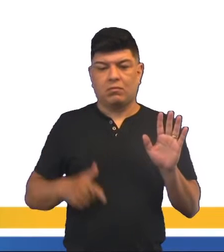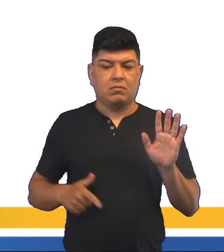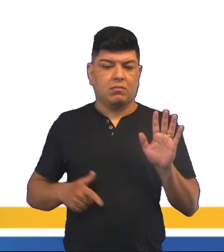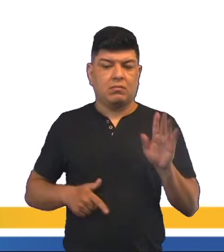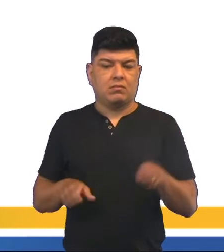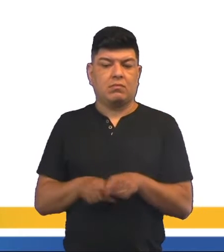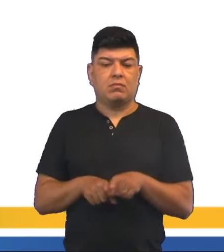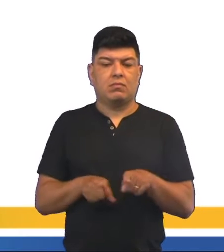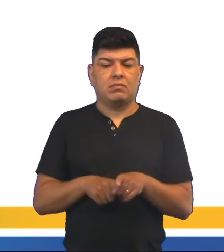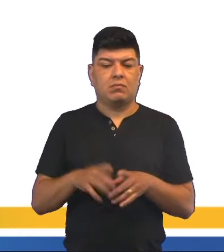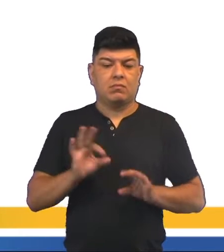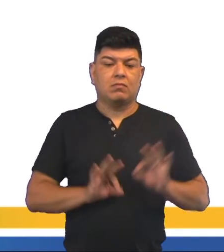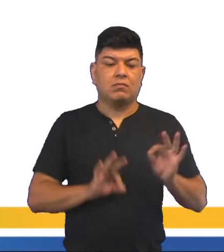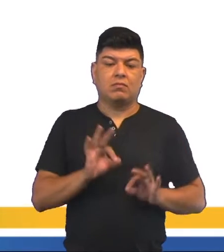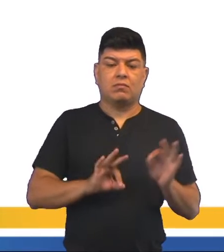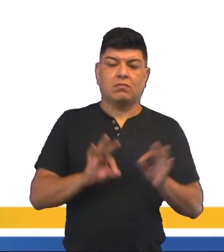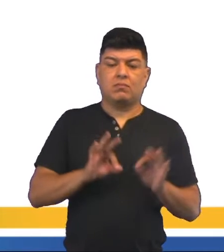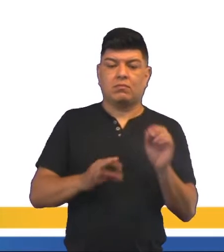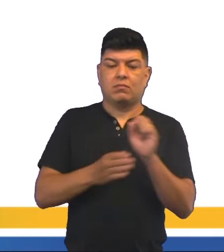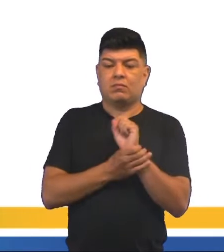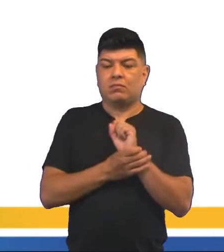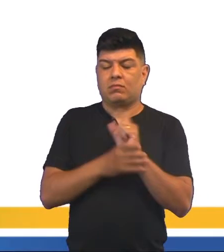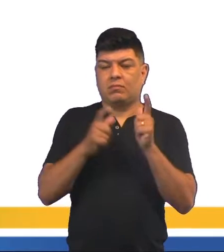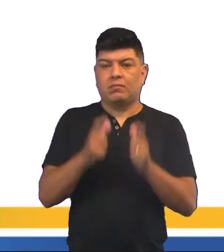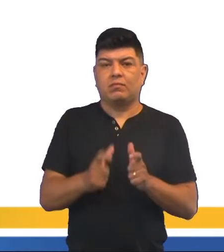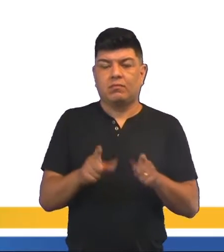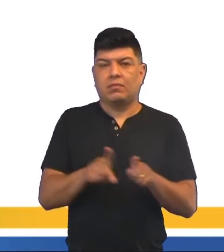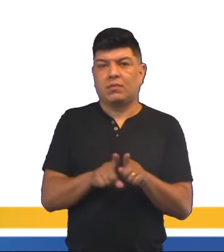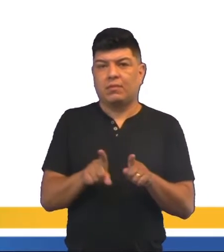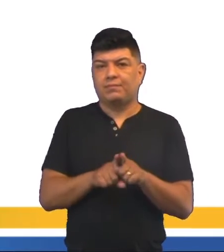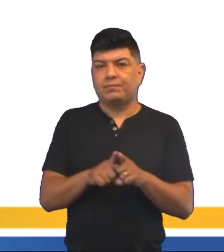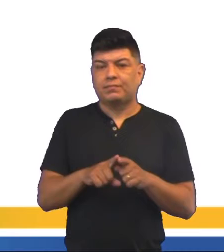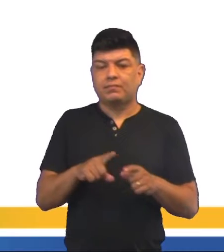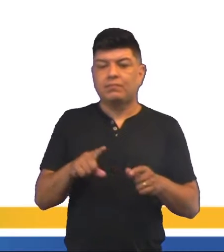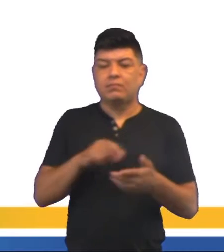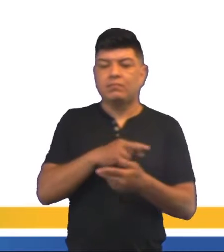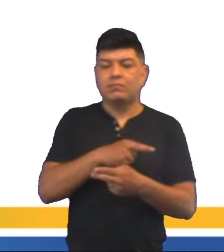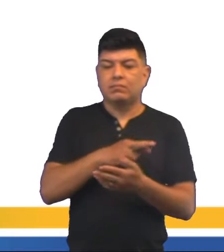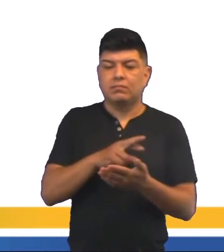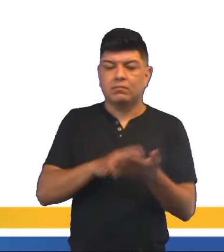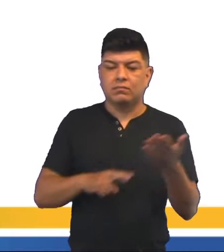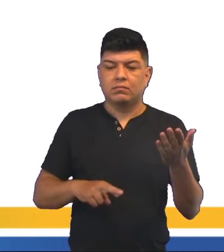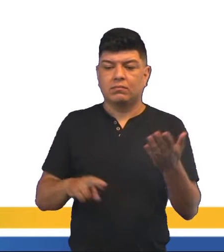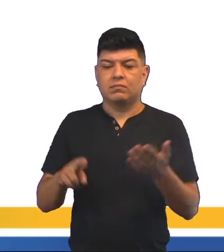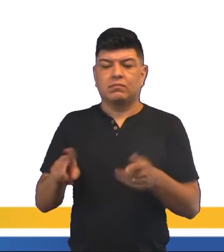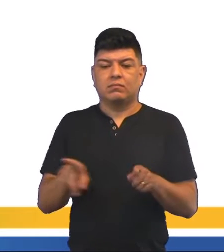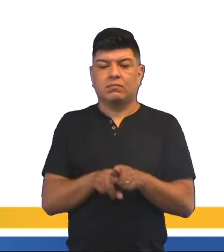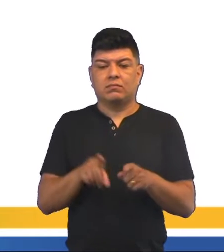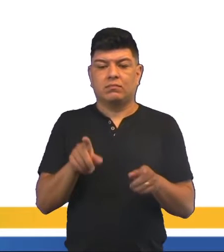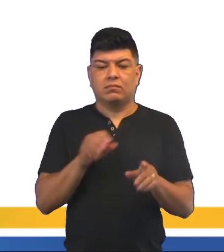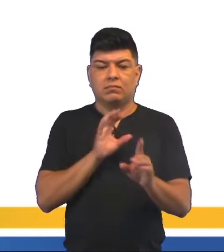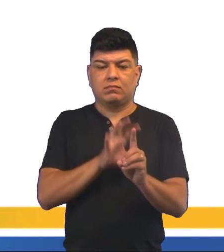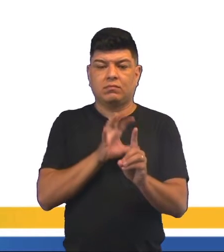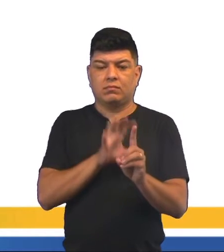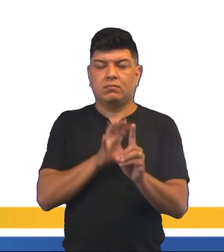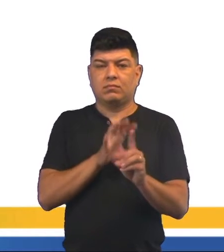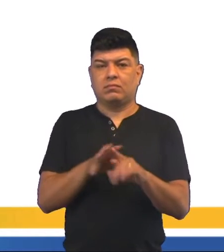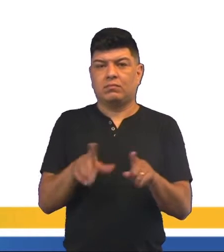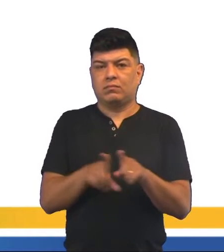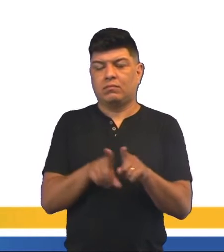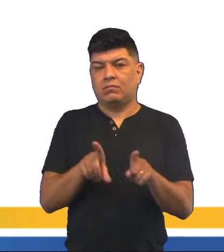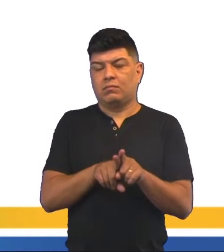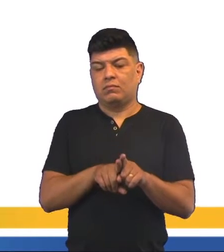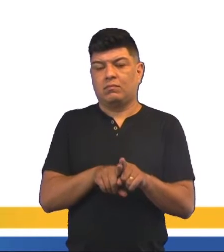marginalizados, organizar a defesa desses territórios, né, recursos e modos de vida, né, incentivadas, né,